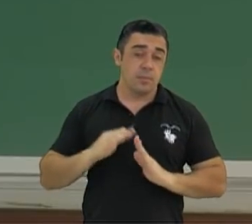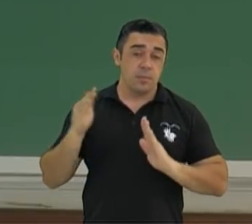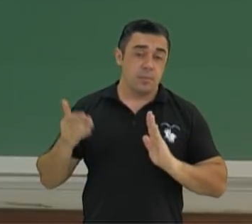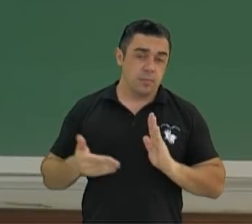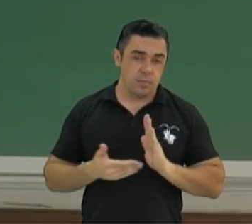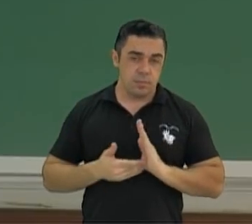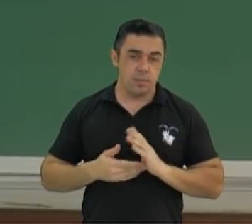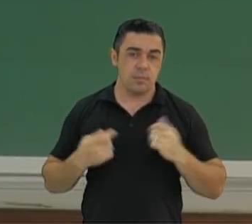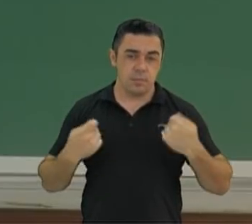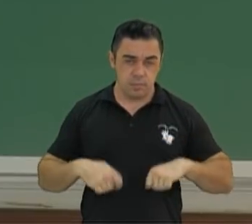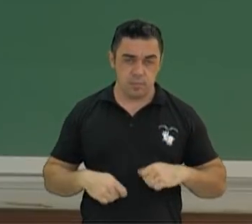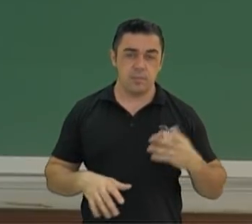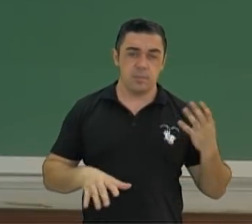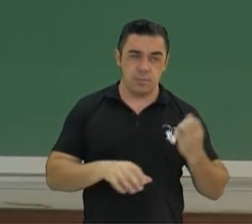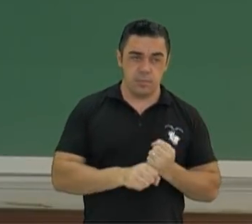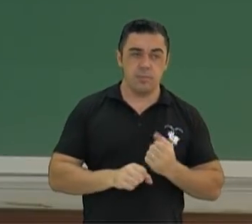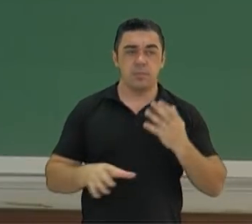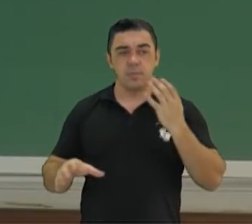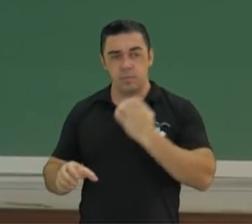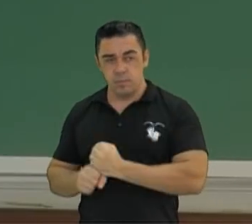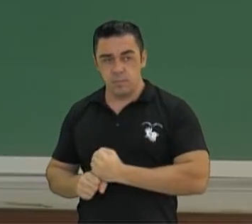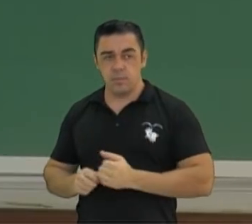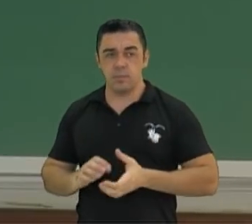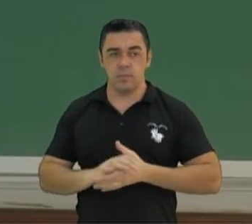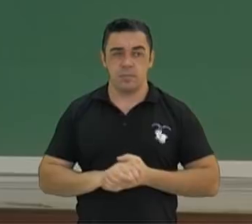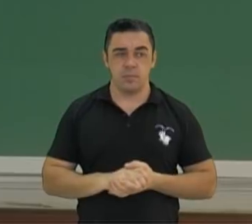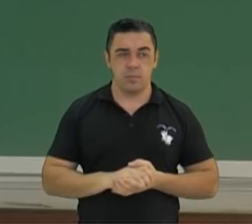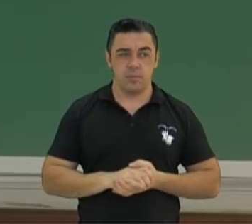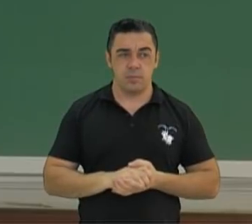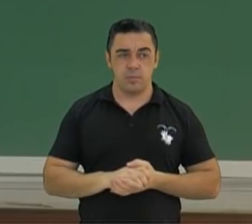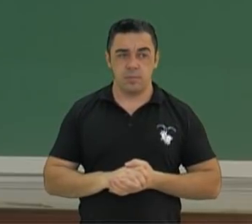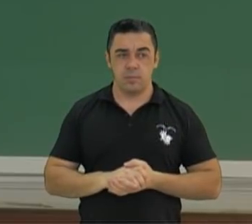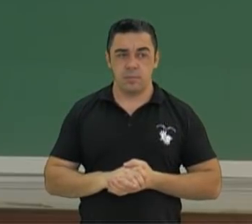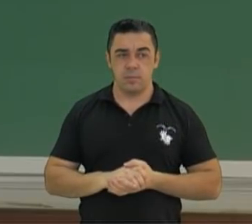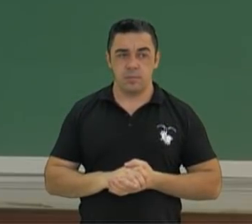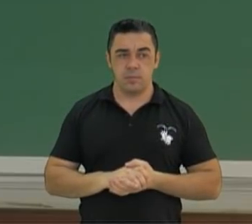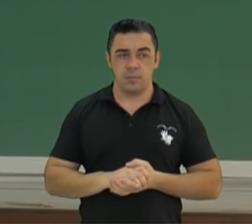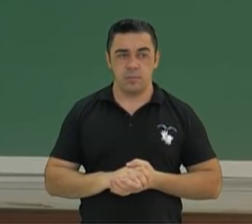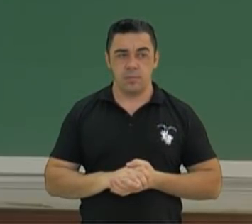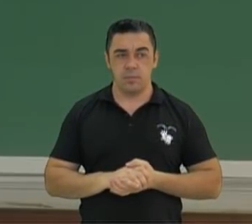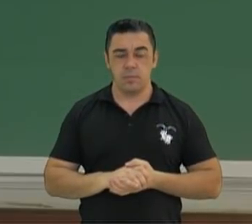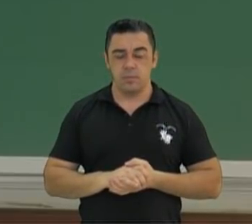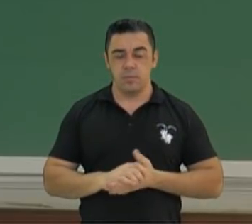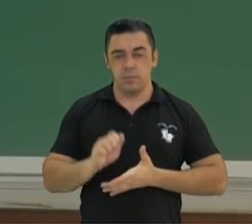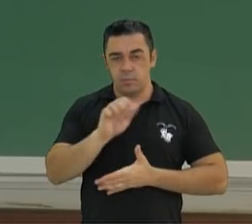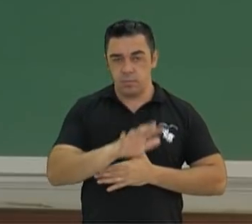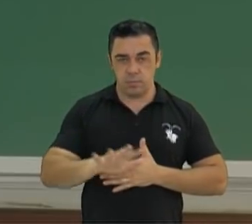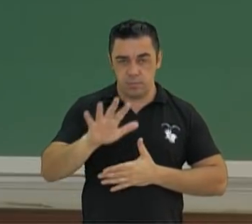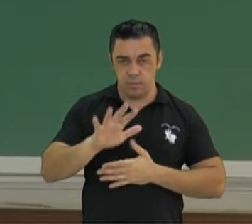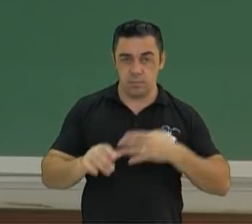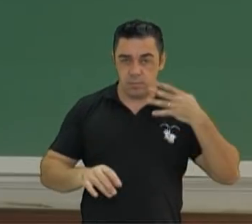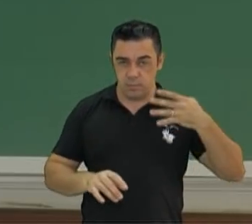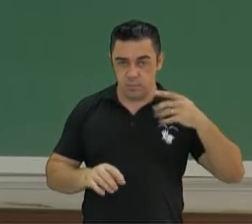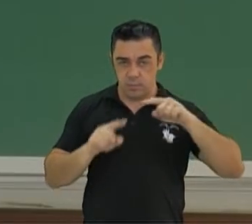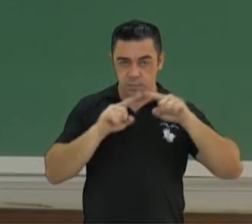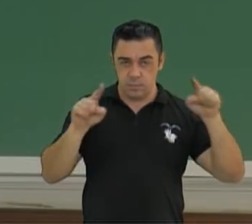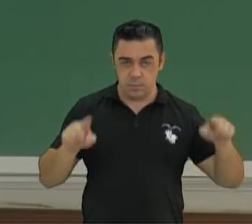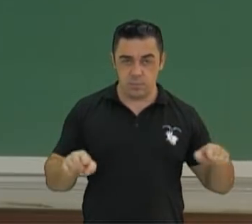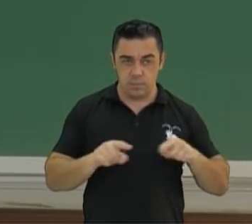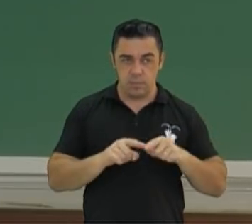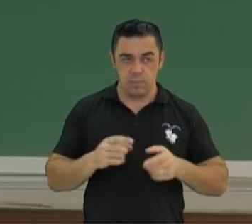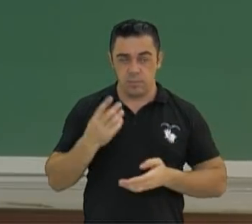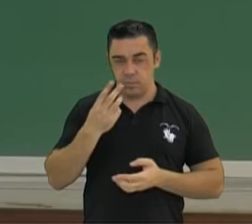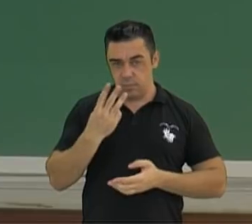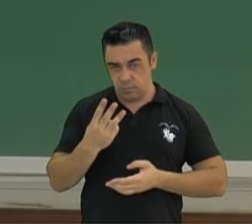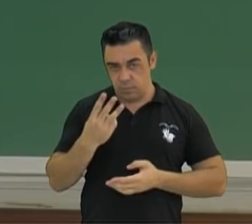da caixa, você tem que somar todas essas áreas. Então, olhem lá, a área total de 4 retângulos